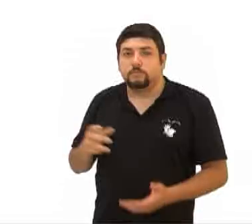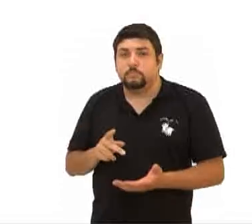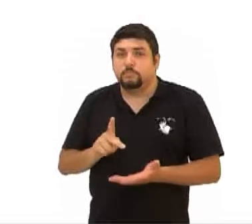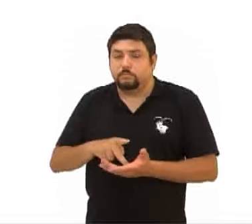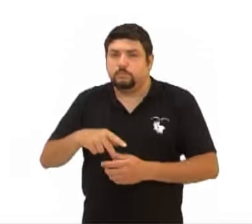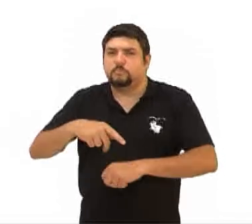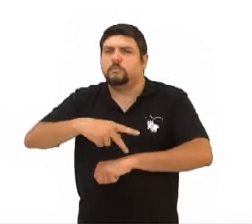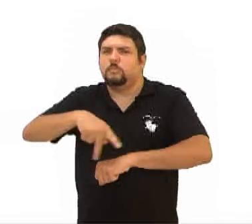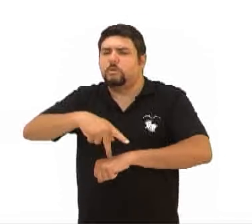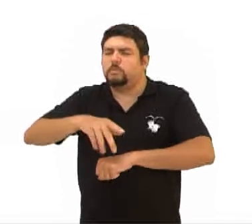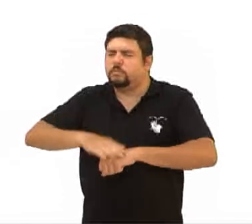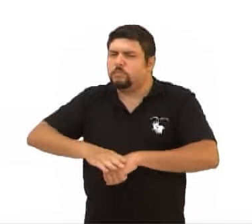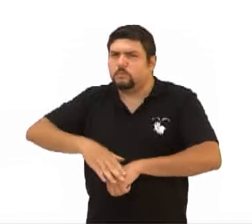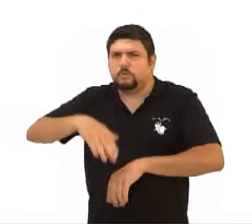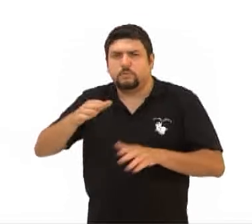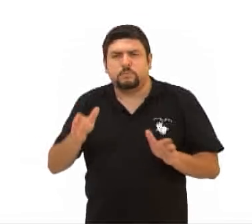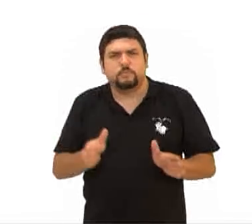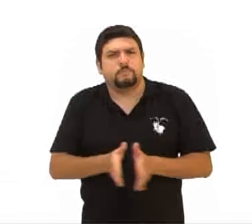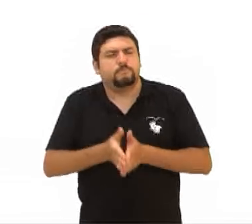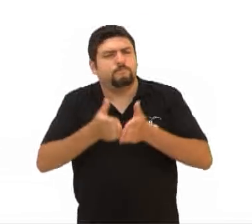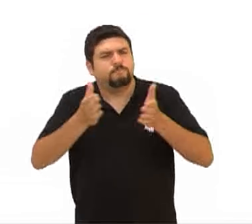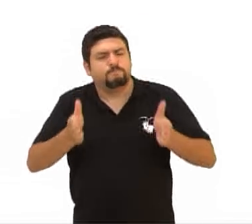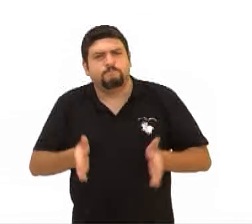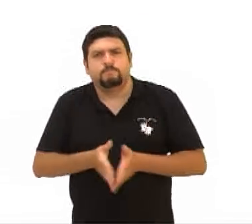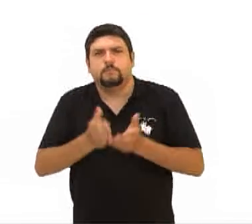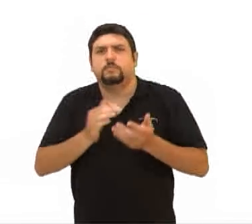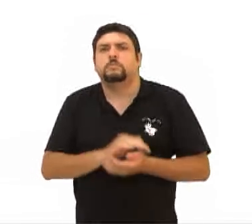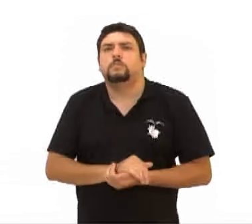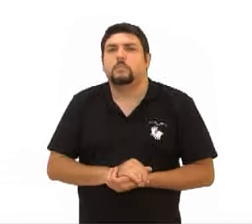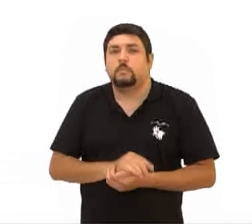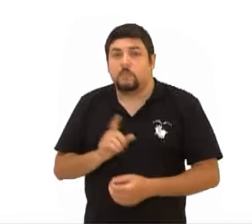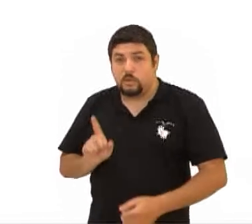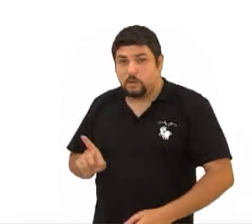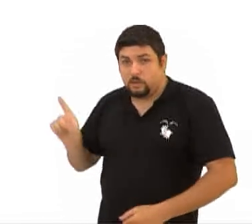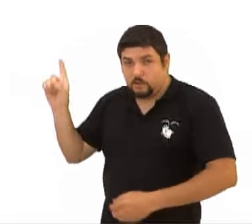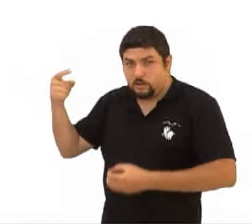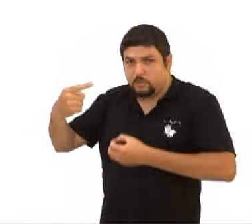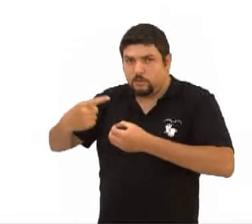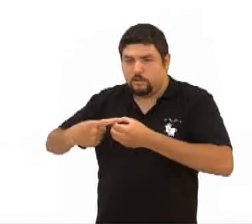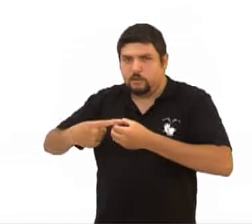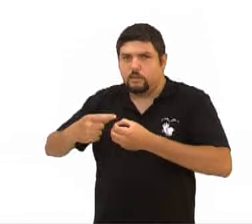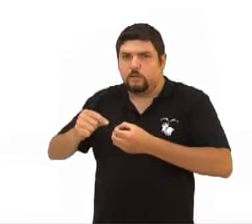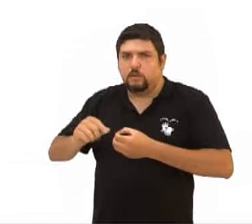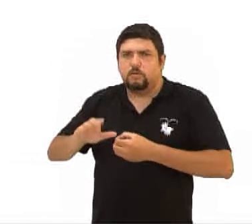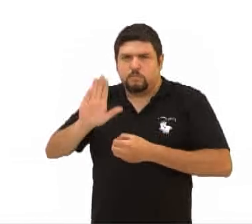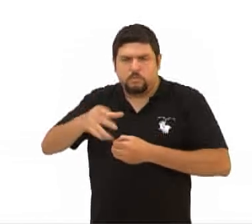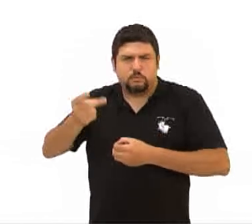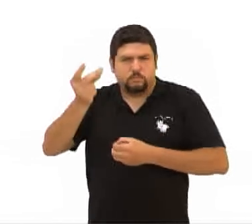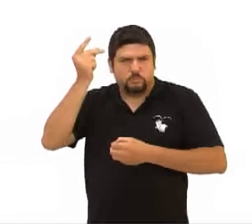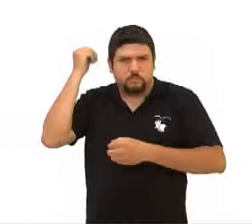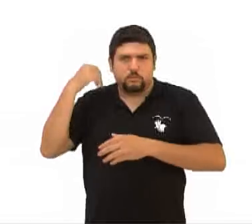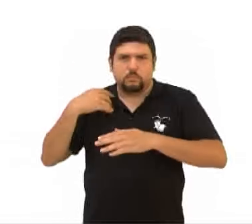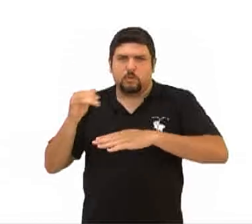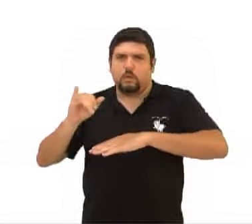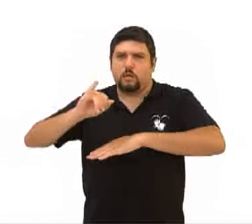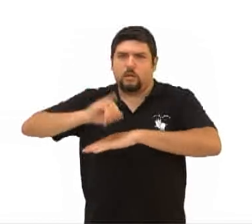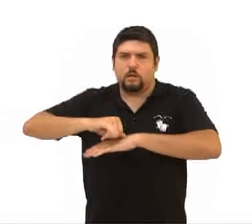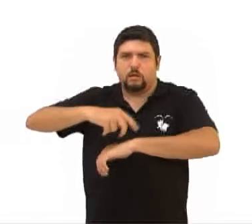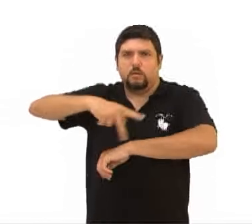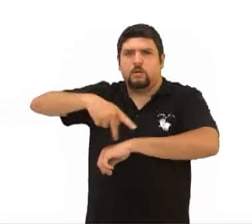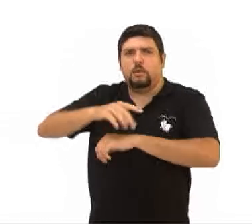África, né? E Dar es Salaam é a maior e mais populosa cidade do país, já foi a capital da Tanzânia.